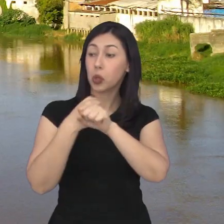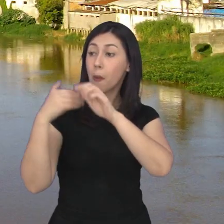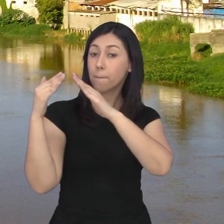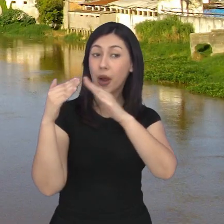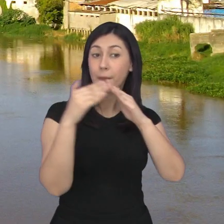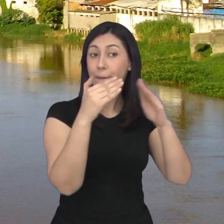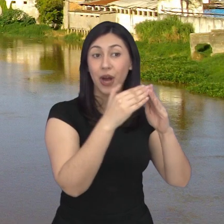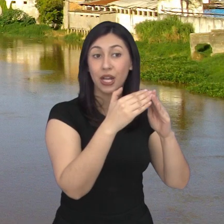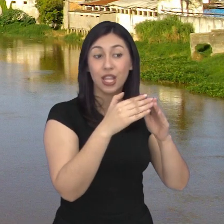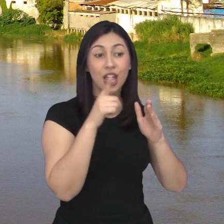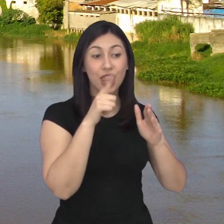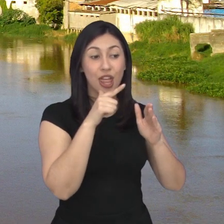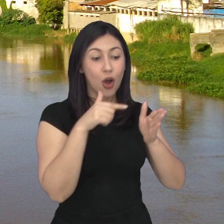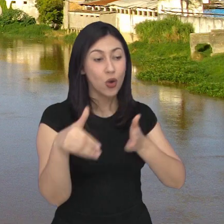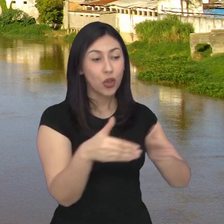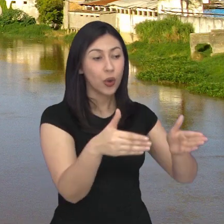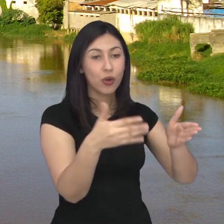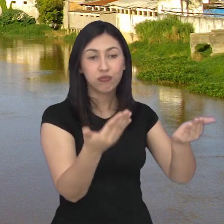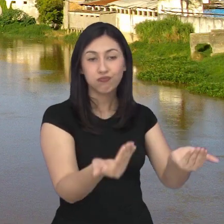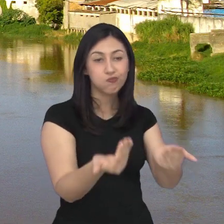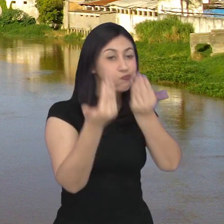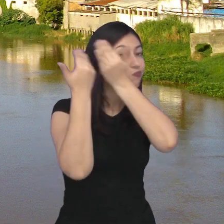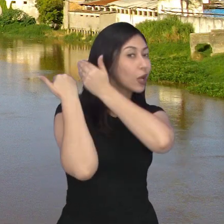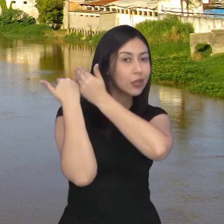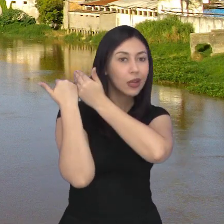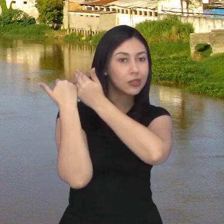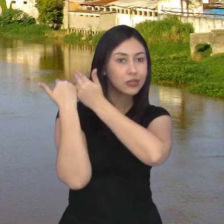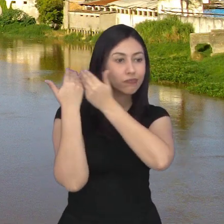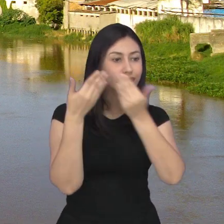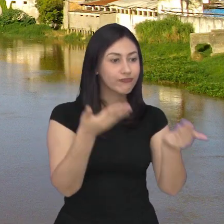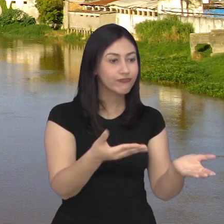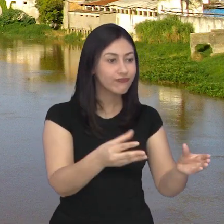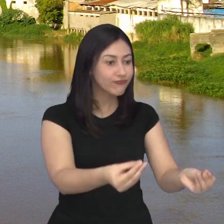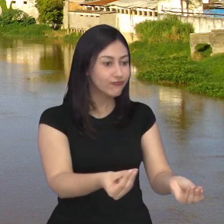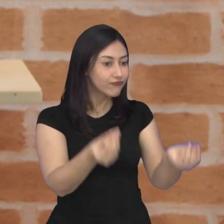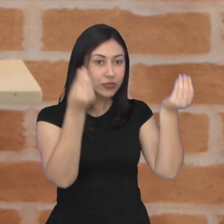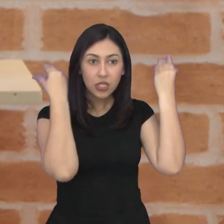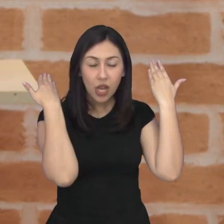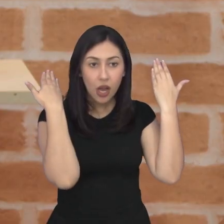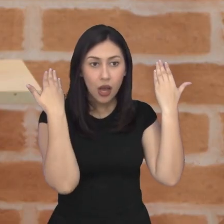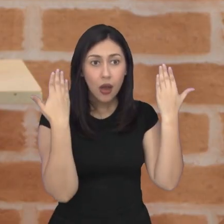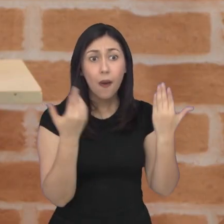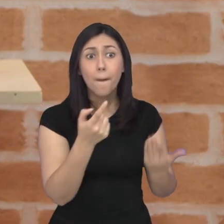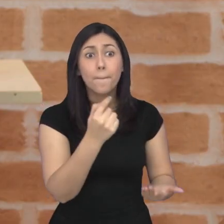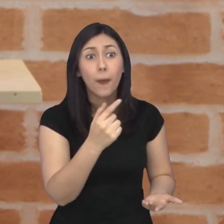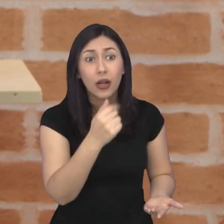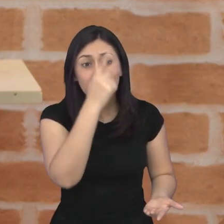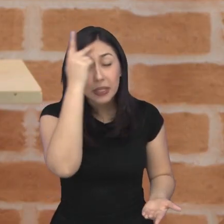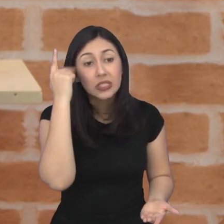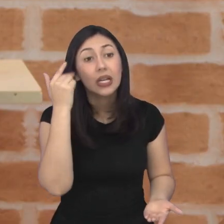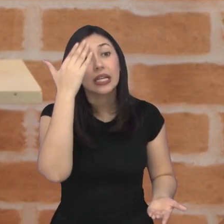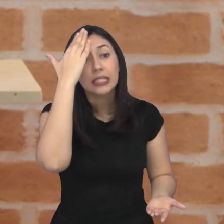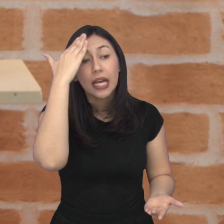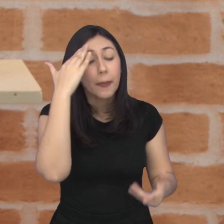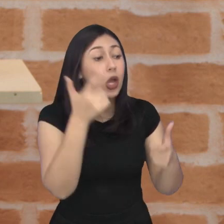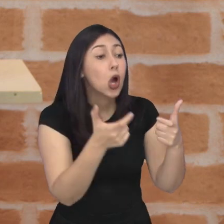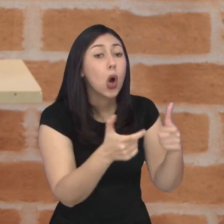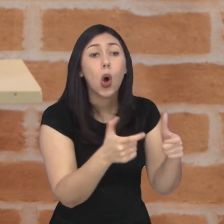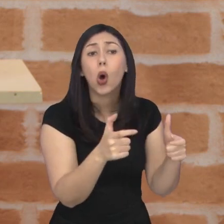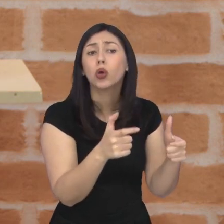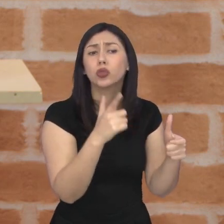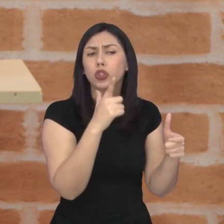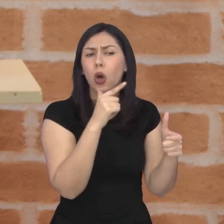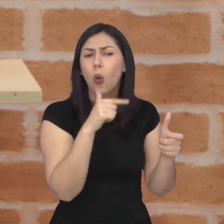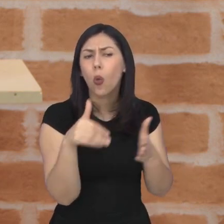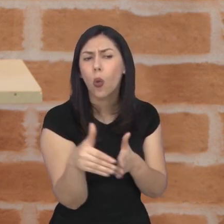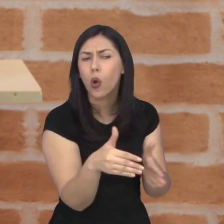cidade, o rio é o quintal. Né? Um percentual muito pequeno, quase inexistente da população sabe onde é o rio, ou já navegou